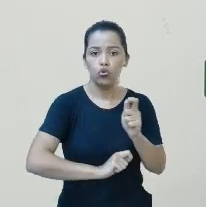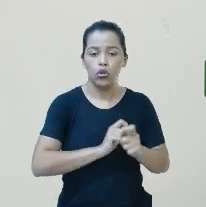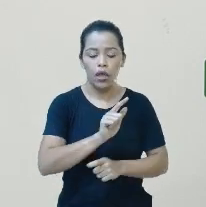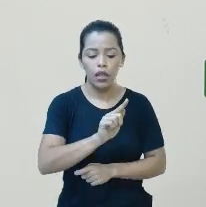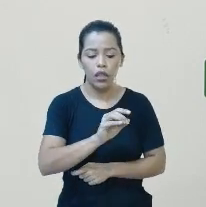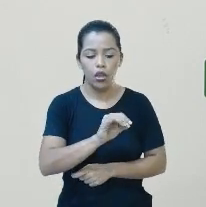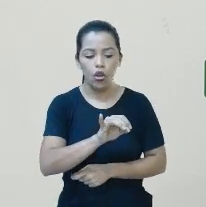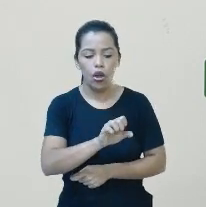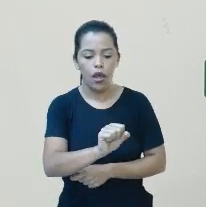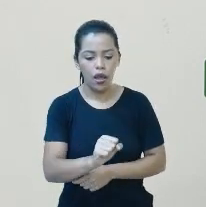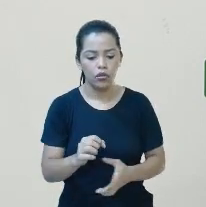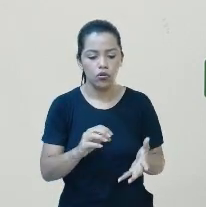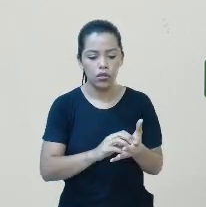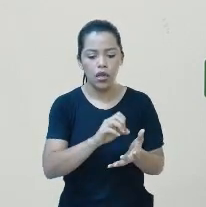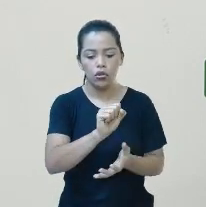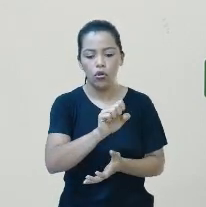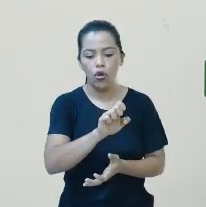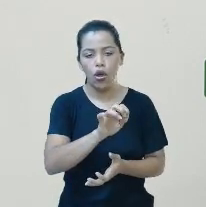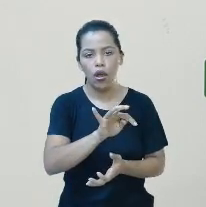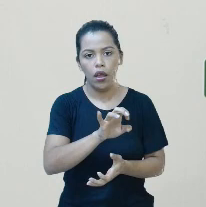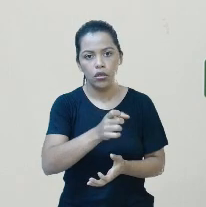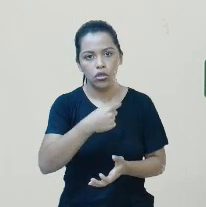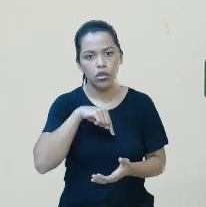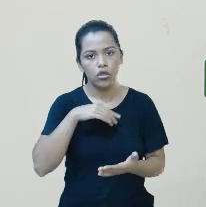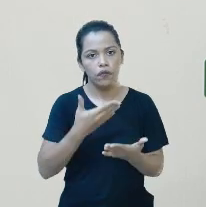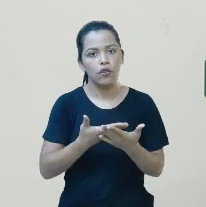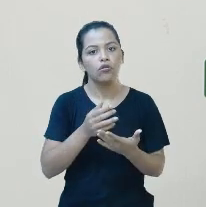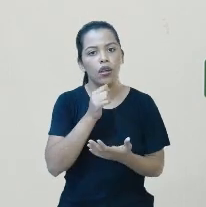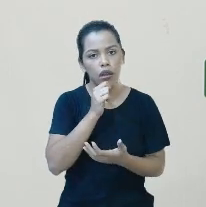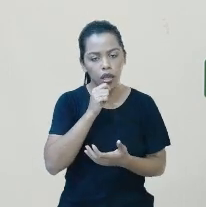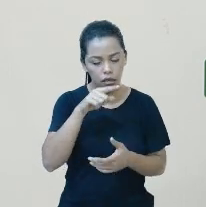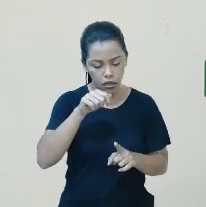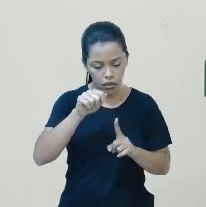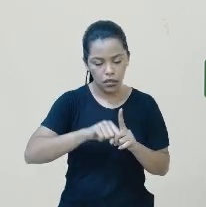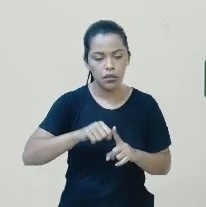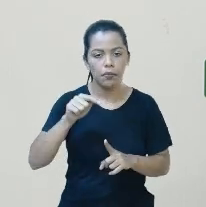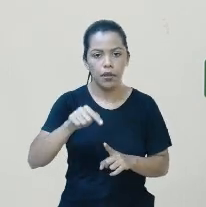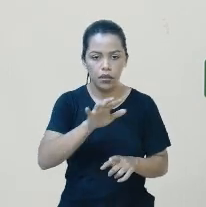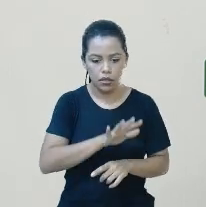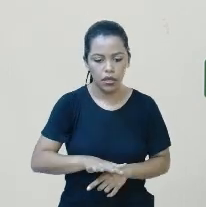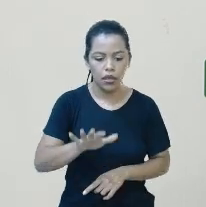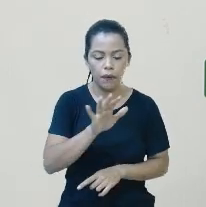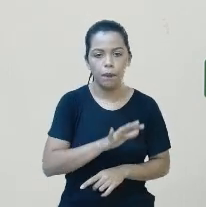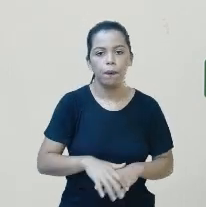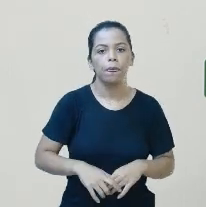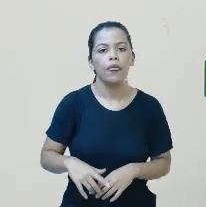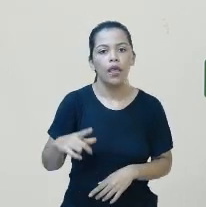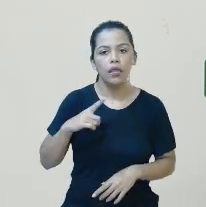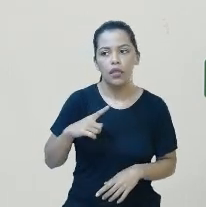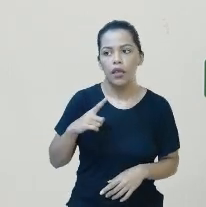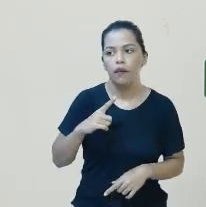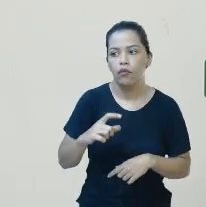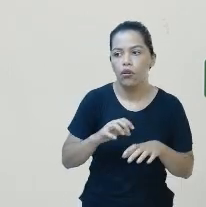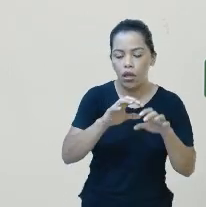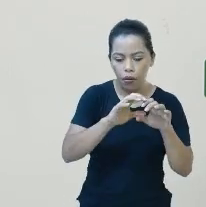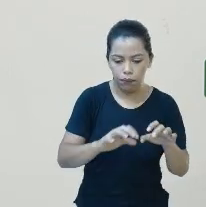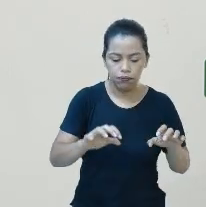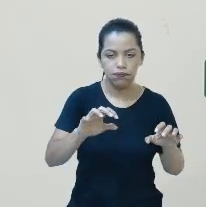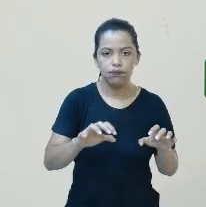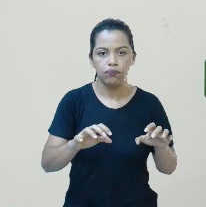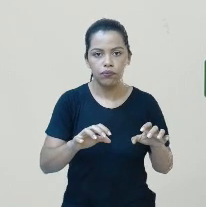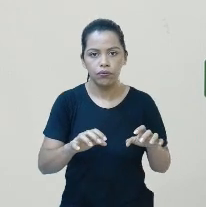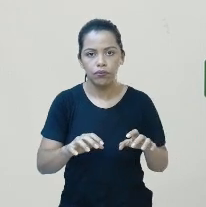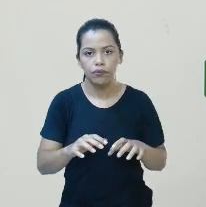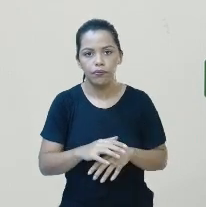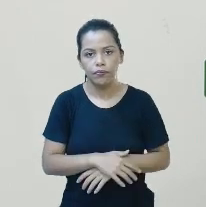situado lá no Centro-Oeste, vamos estudar essa região ainda nesse mês. Então, a região Centro-Oeste ganhou o estado de Tocantins, é o